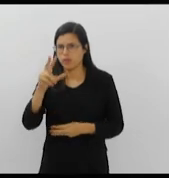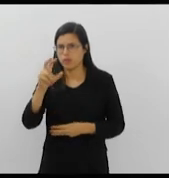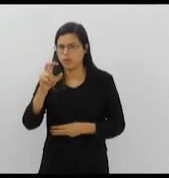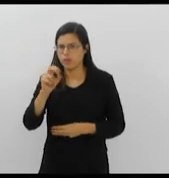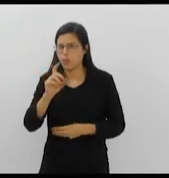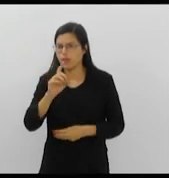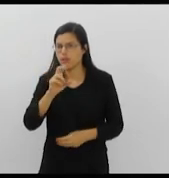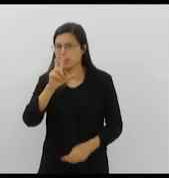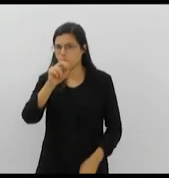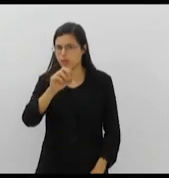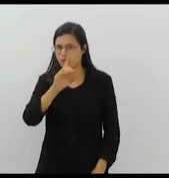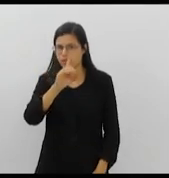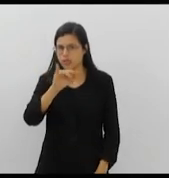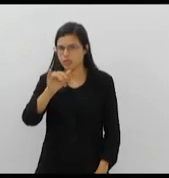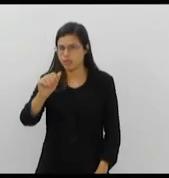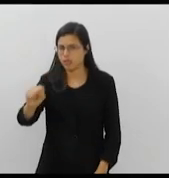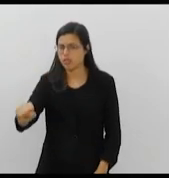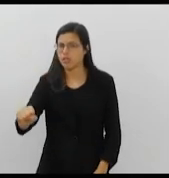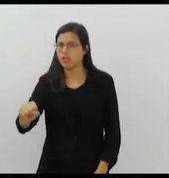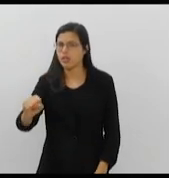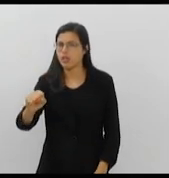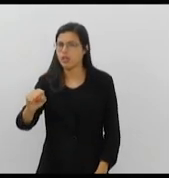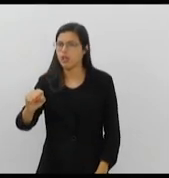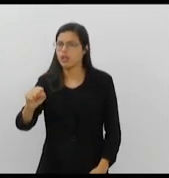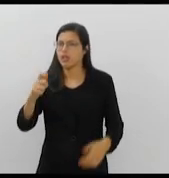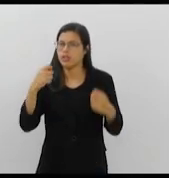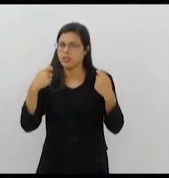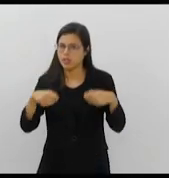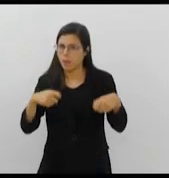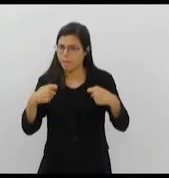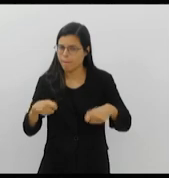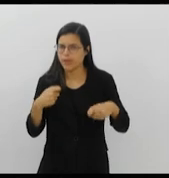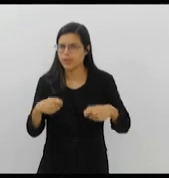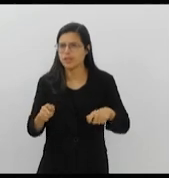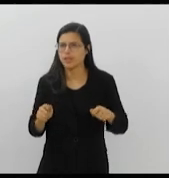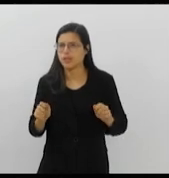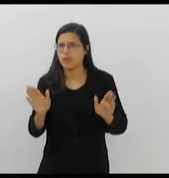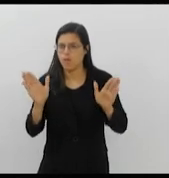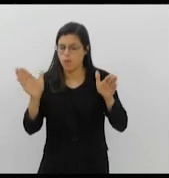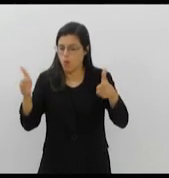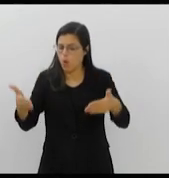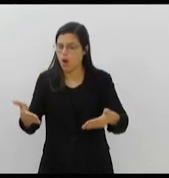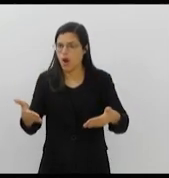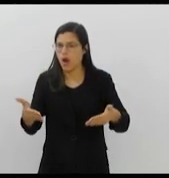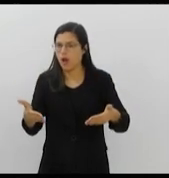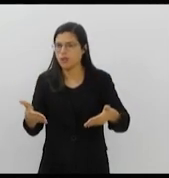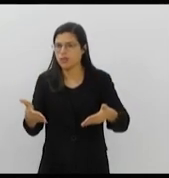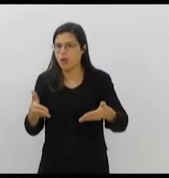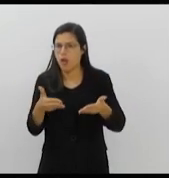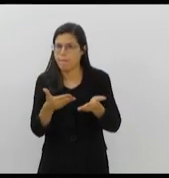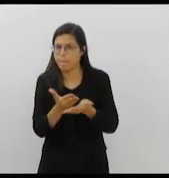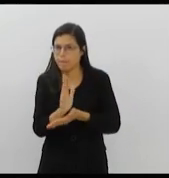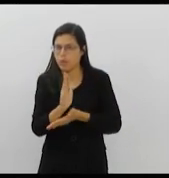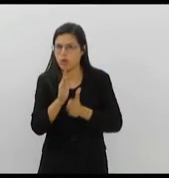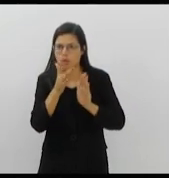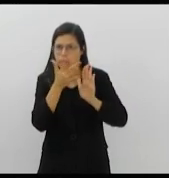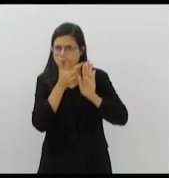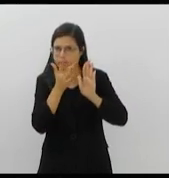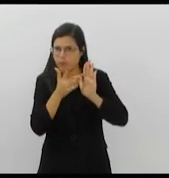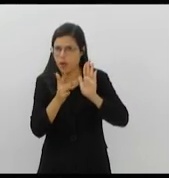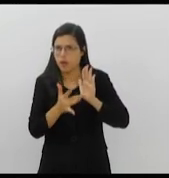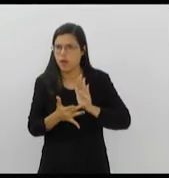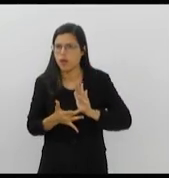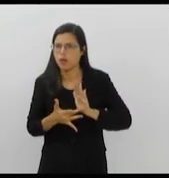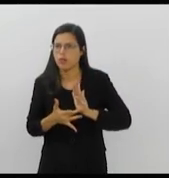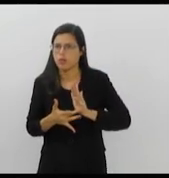dias serão dias que a gente precisa estar aqui muito compenetrado para aprovar as pautas de interesse